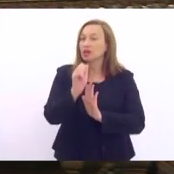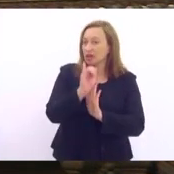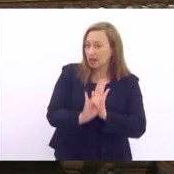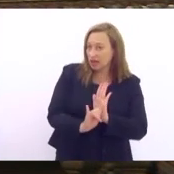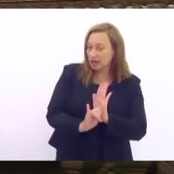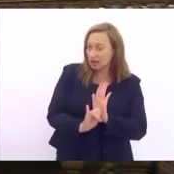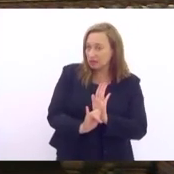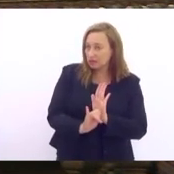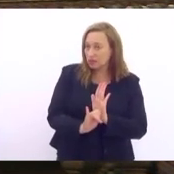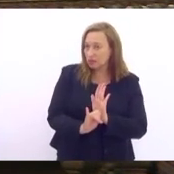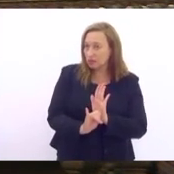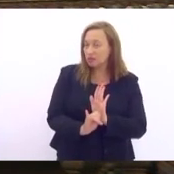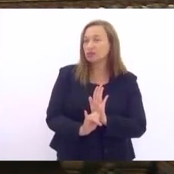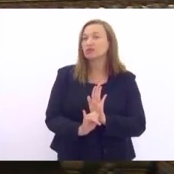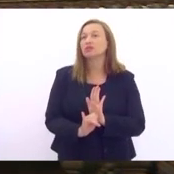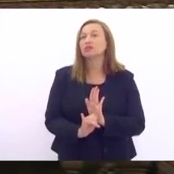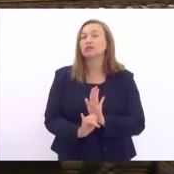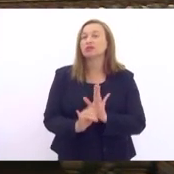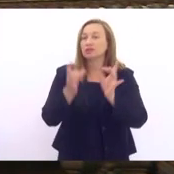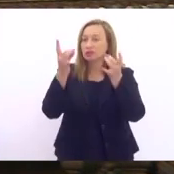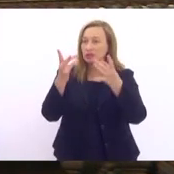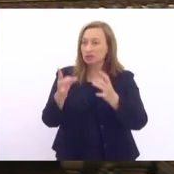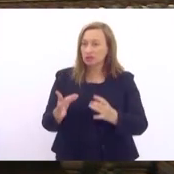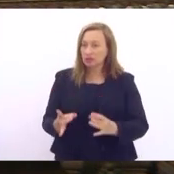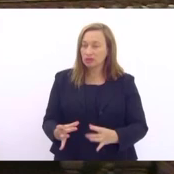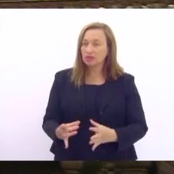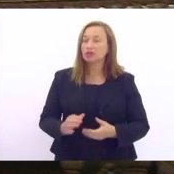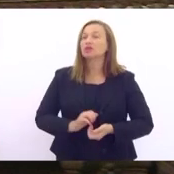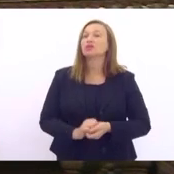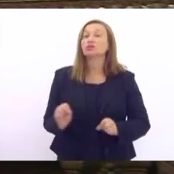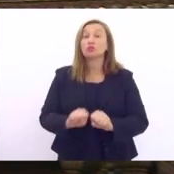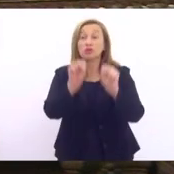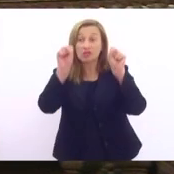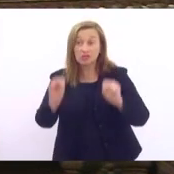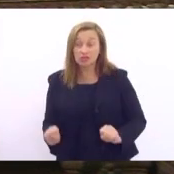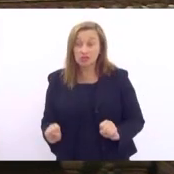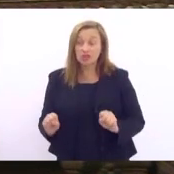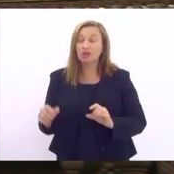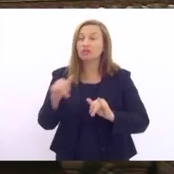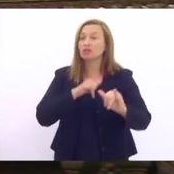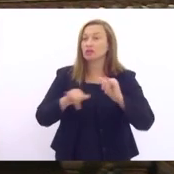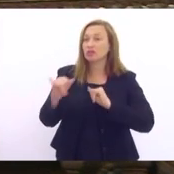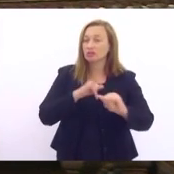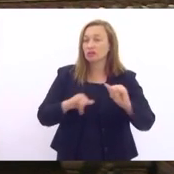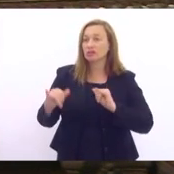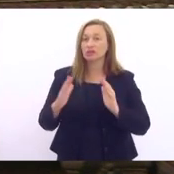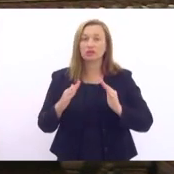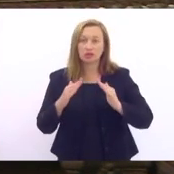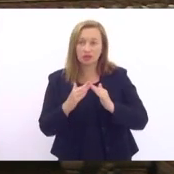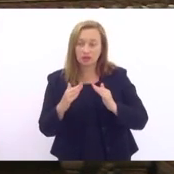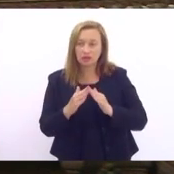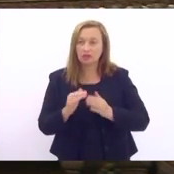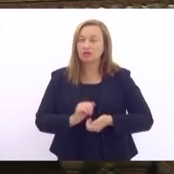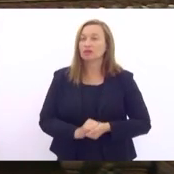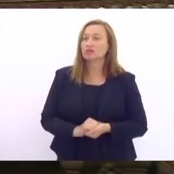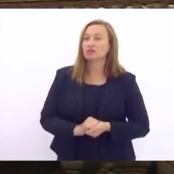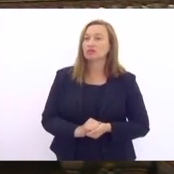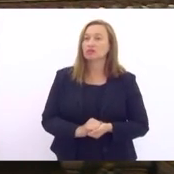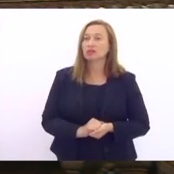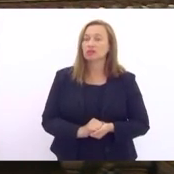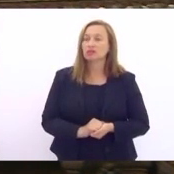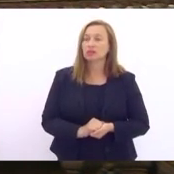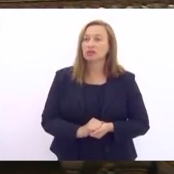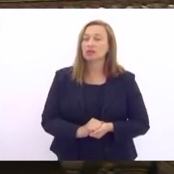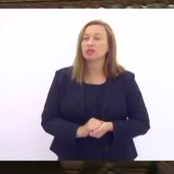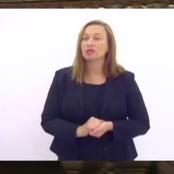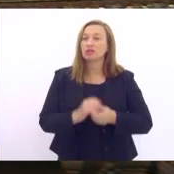pormenorizado de tramitação do sistema informatizado da Casa, que é replicado para a internet, proporcionando ao